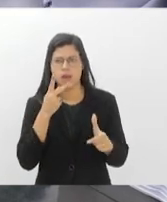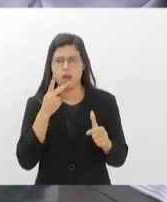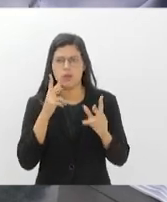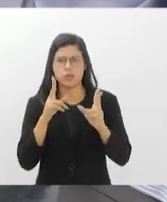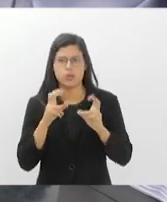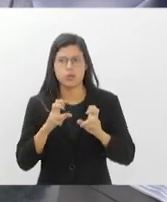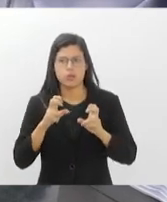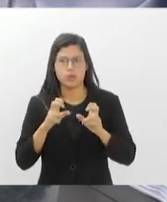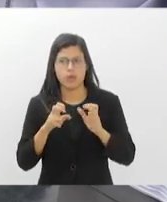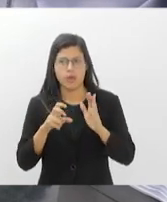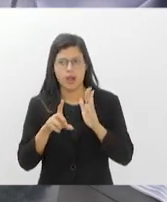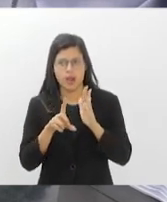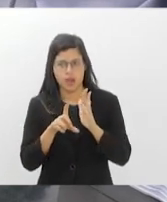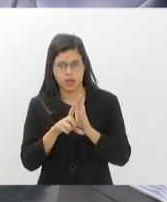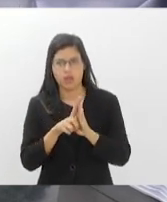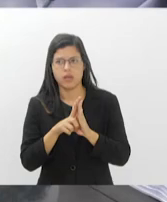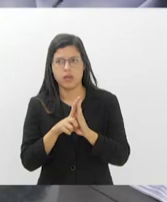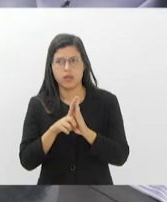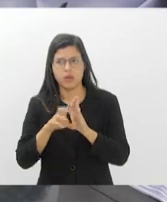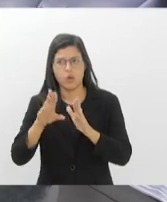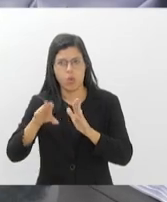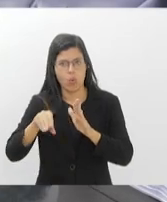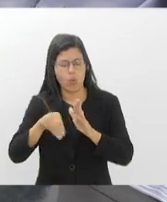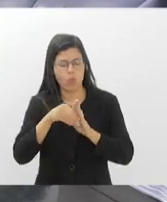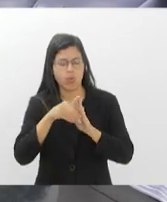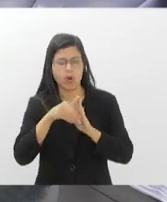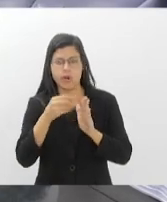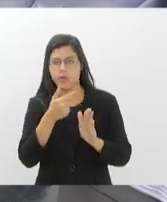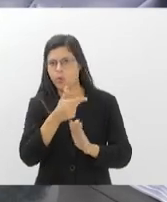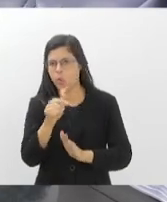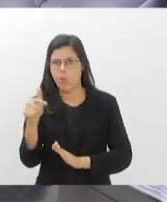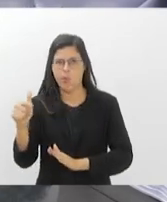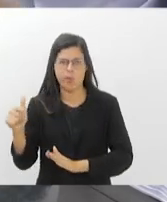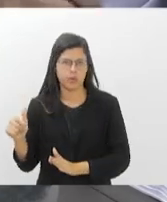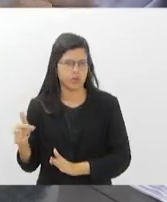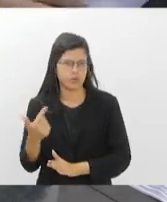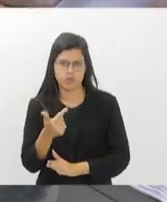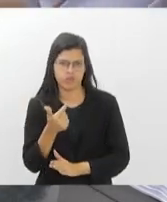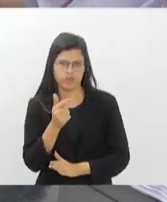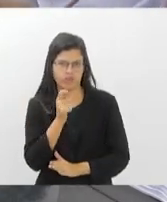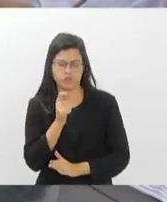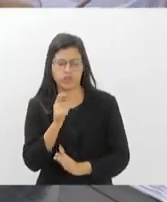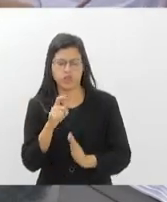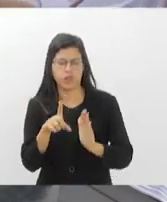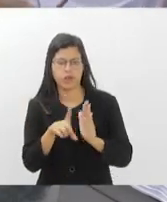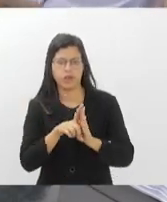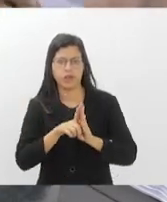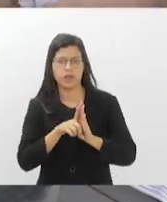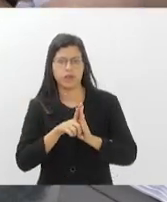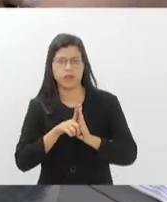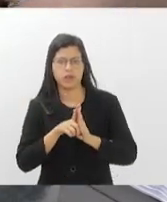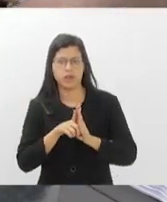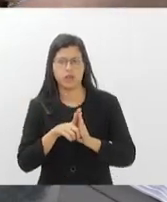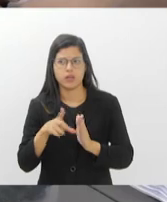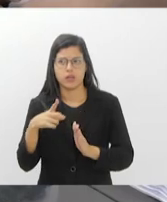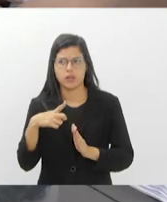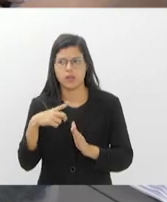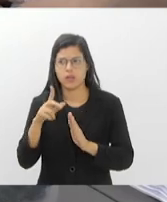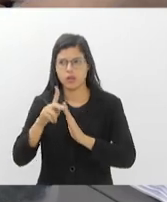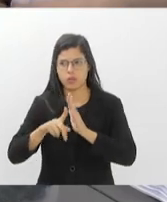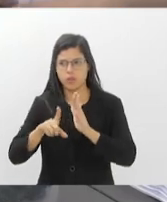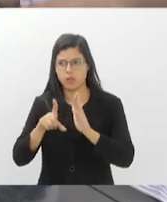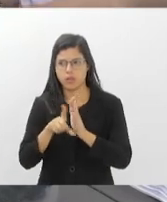objeto da lei, acrescentando alguns pontos que não constavam na lei e que constam no projeto do Serafini